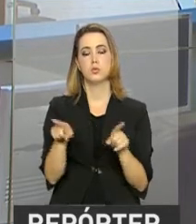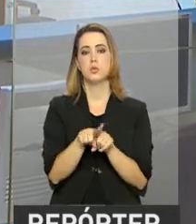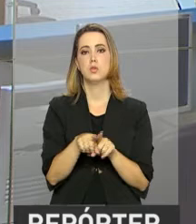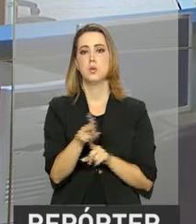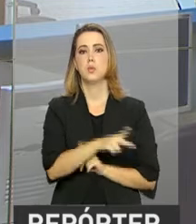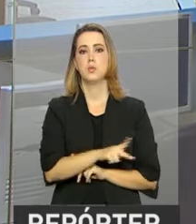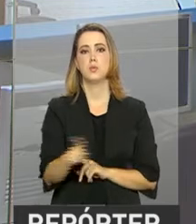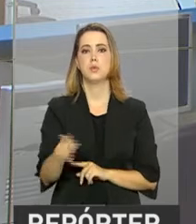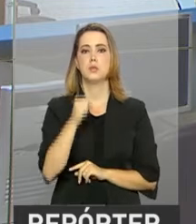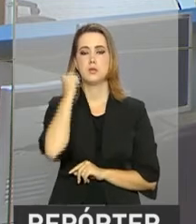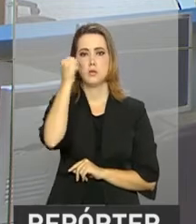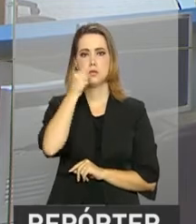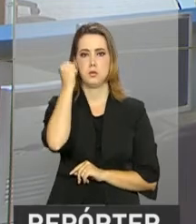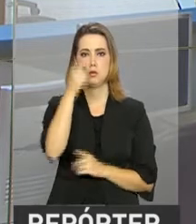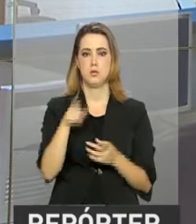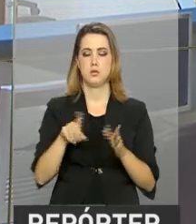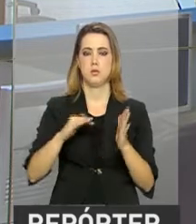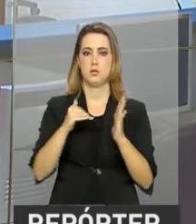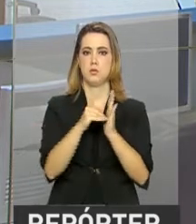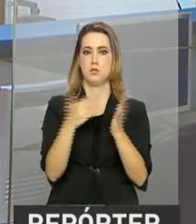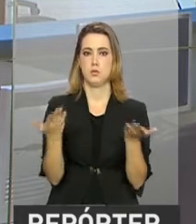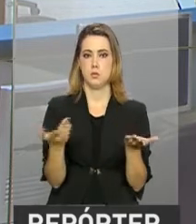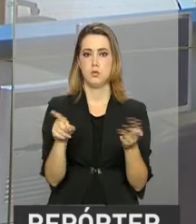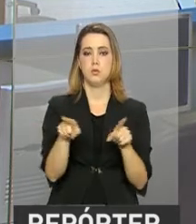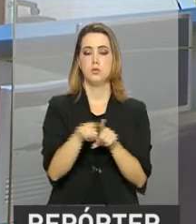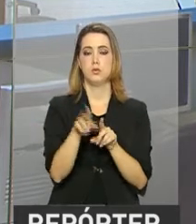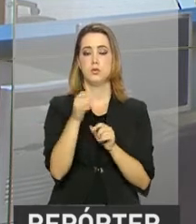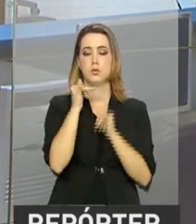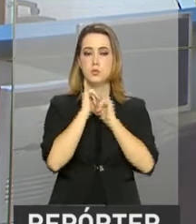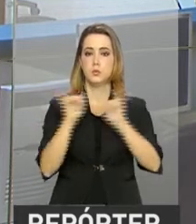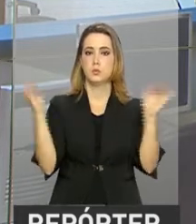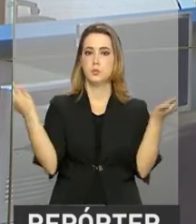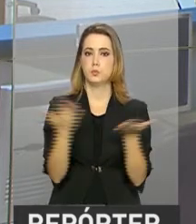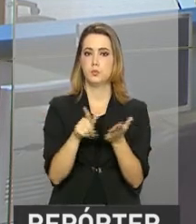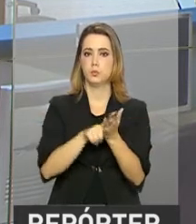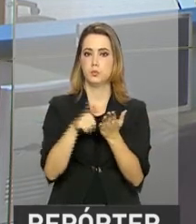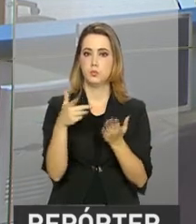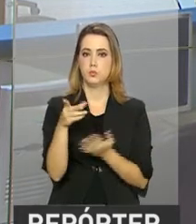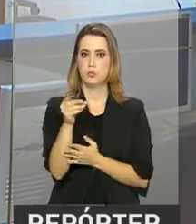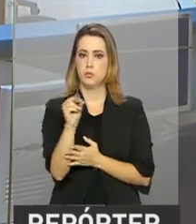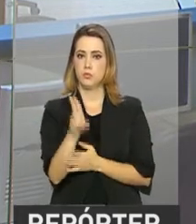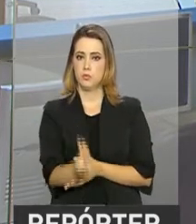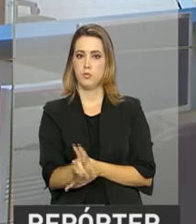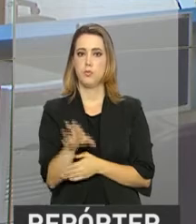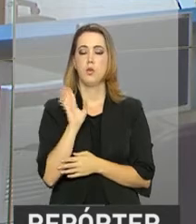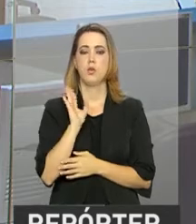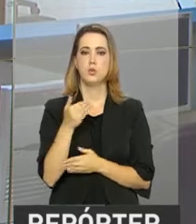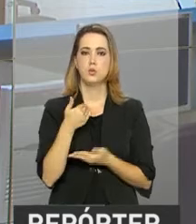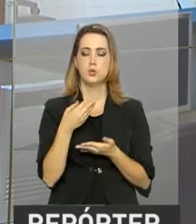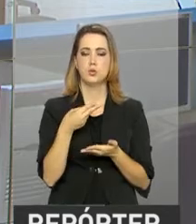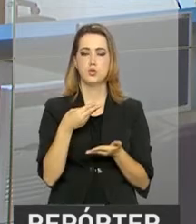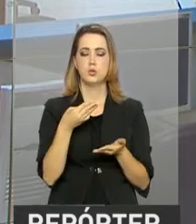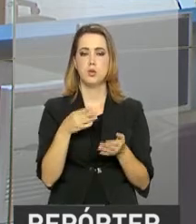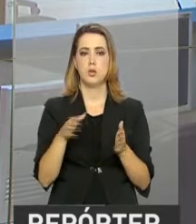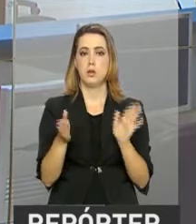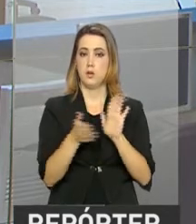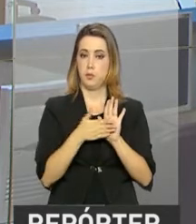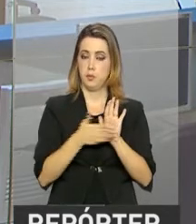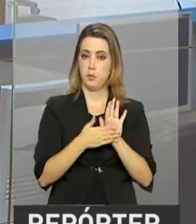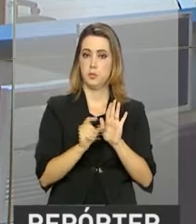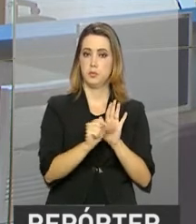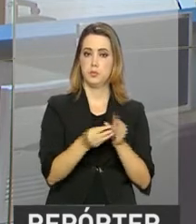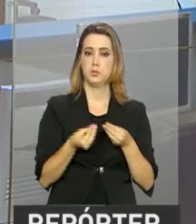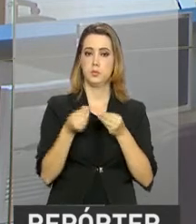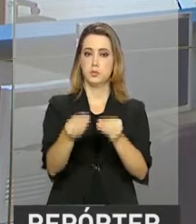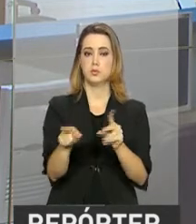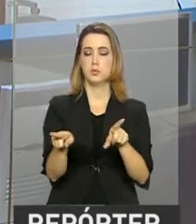do senado renan calheiros e publicada hoje no diário oficial da união a proposta foi enviada pelo governo ao legislativo no fim de